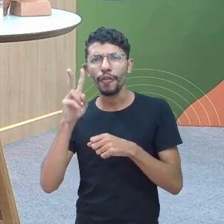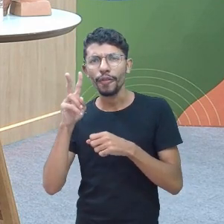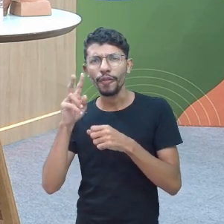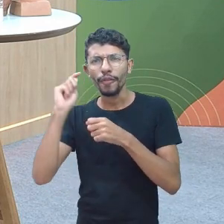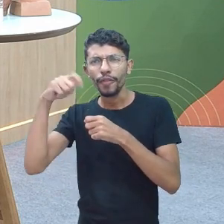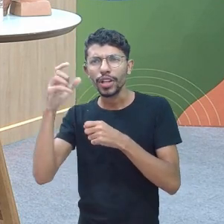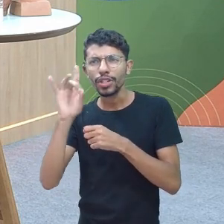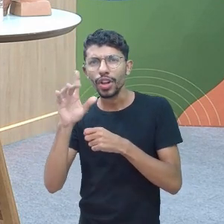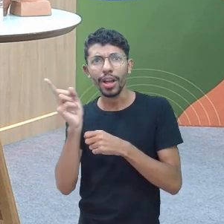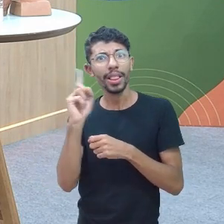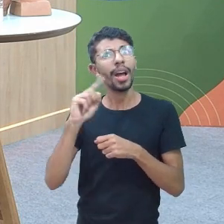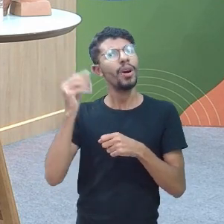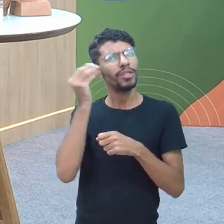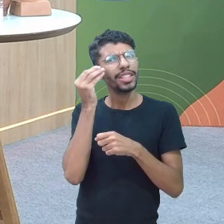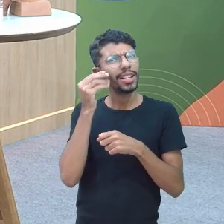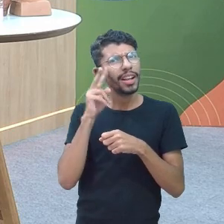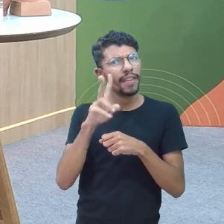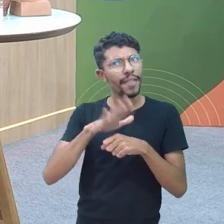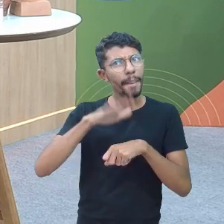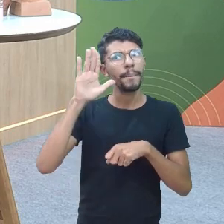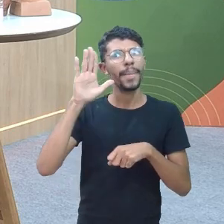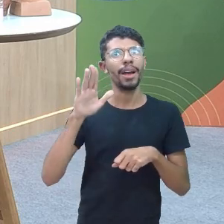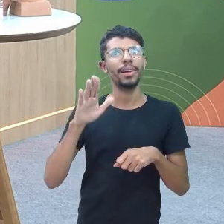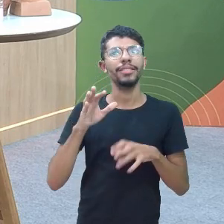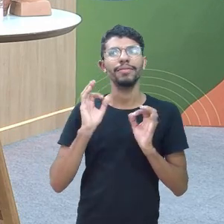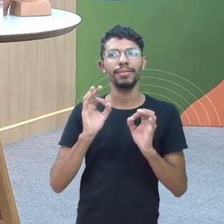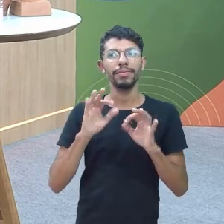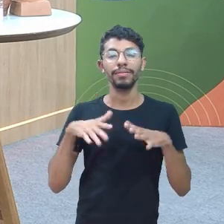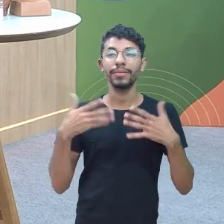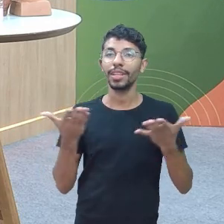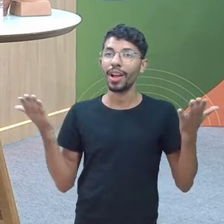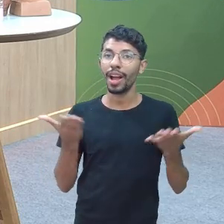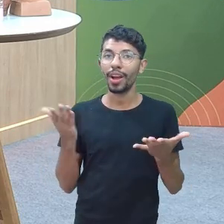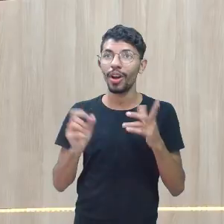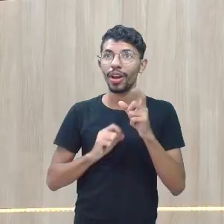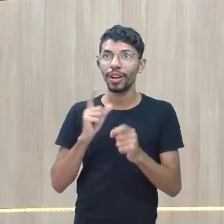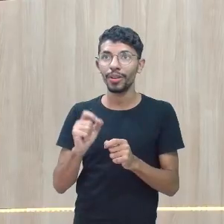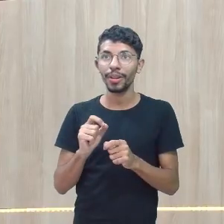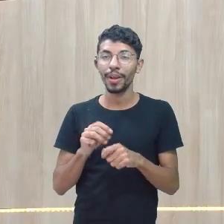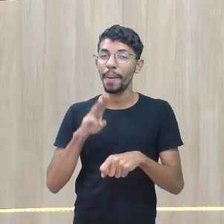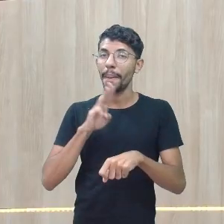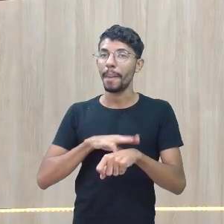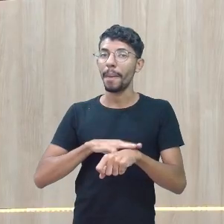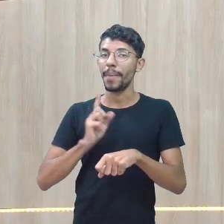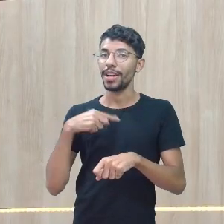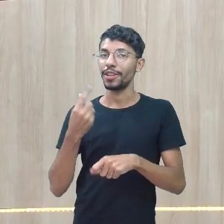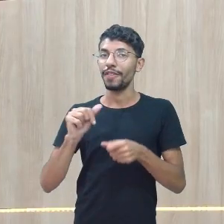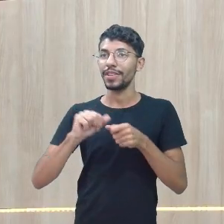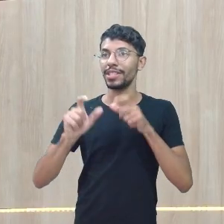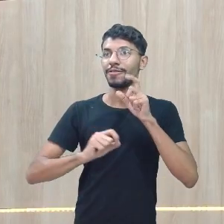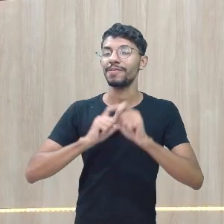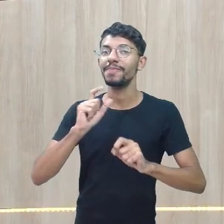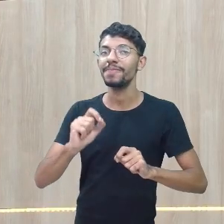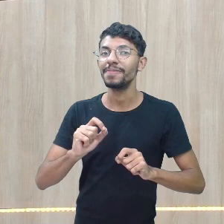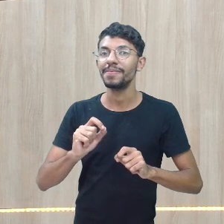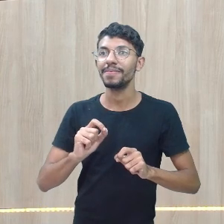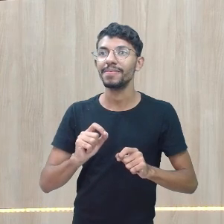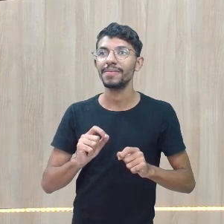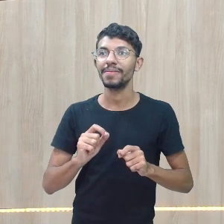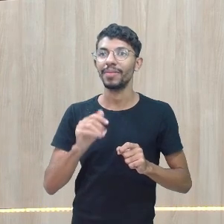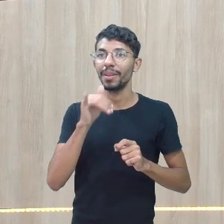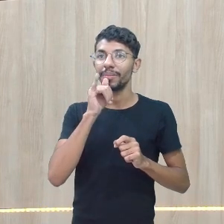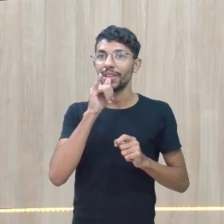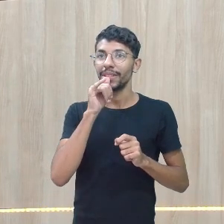né? É a hora agora da gente fazer uma busca aonde? O que é que eu vou fazer em relação antes